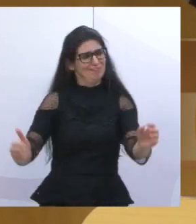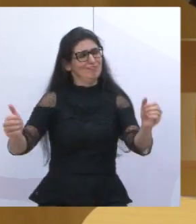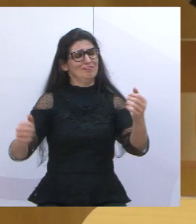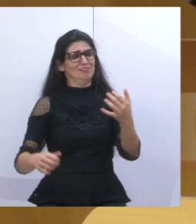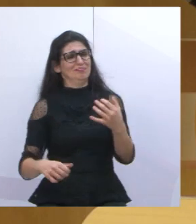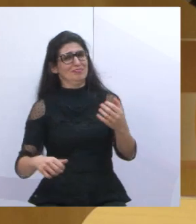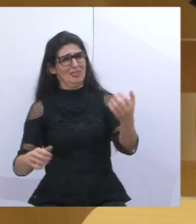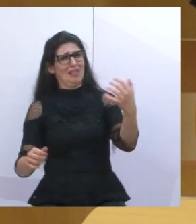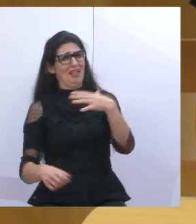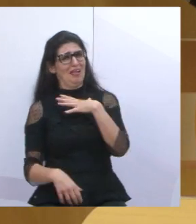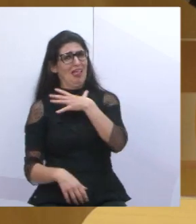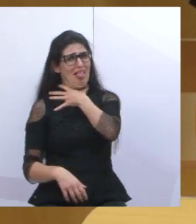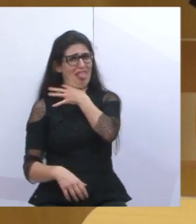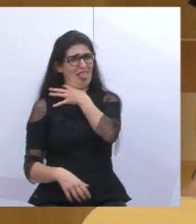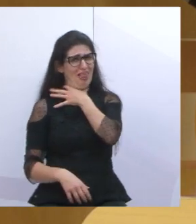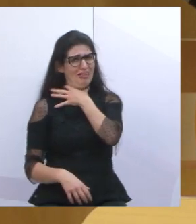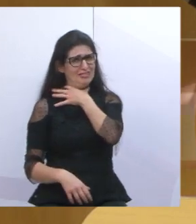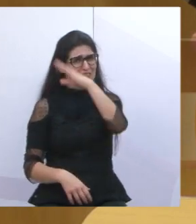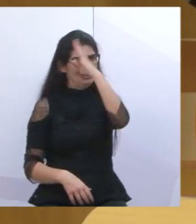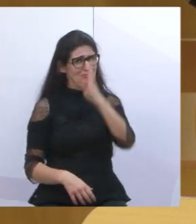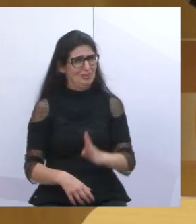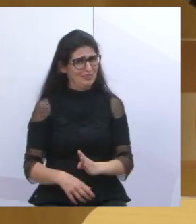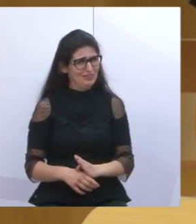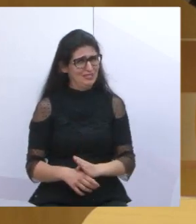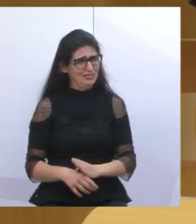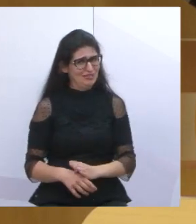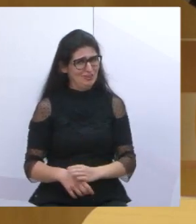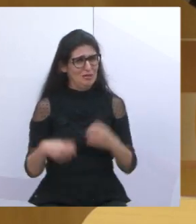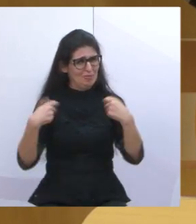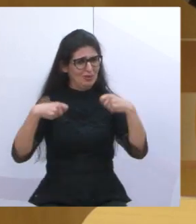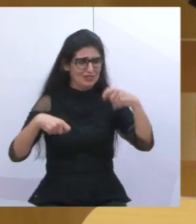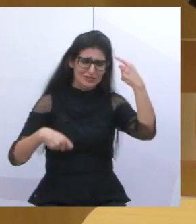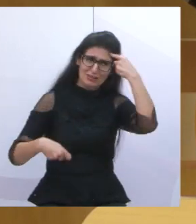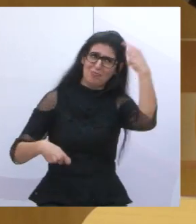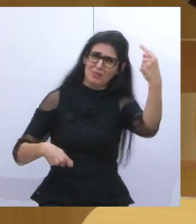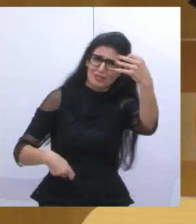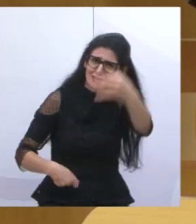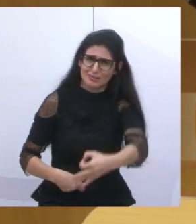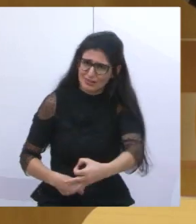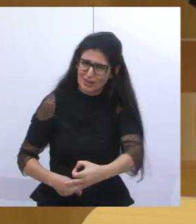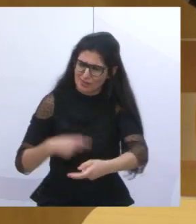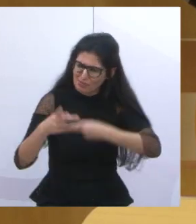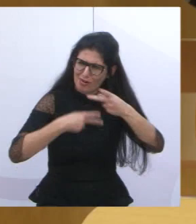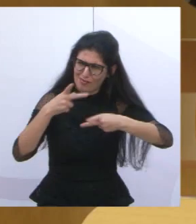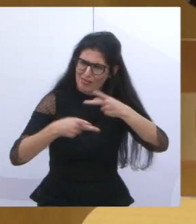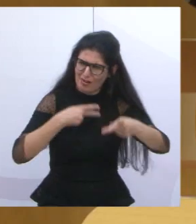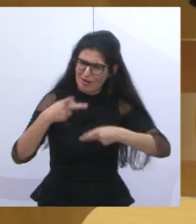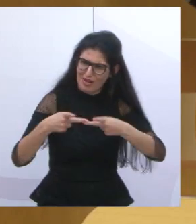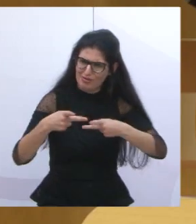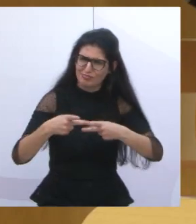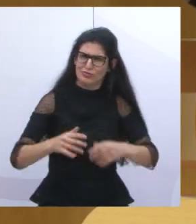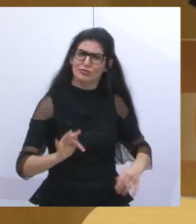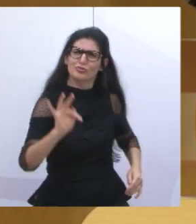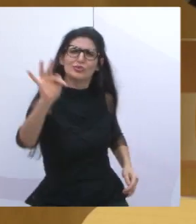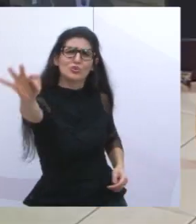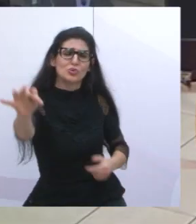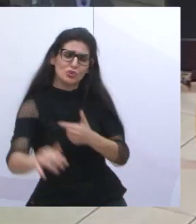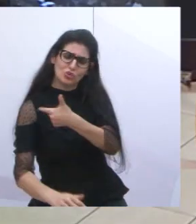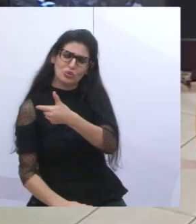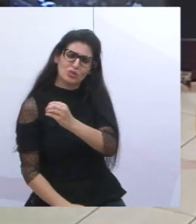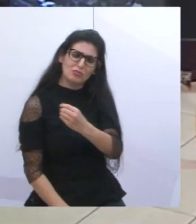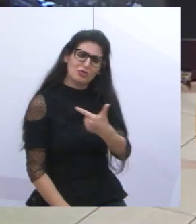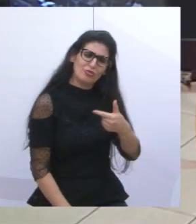para você poder falar isso. Espero que vocês entreguem um pouquinho melhor para nós aí o governo em 2021. Aliás, falando